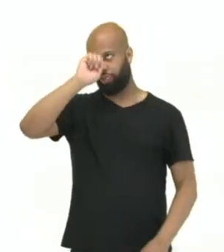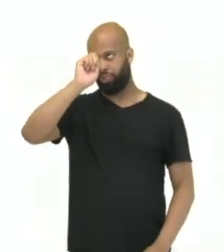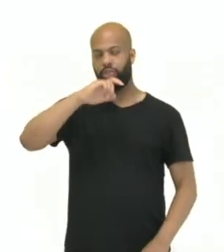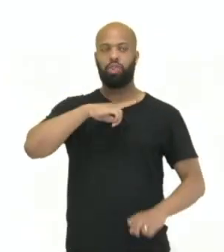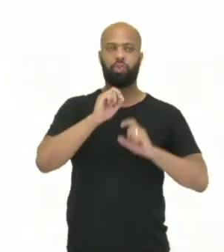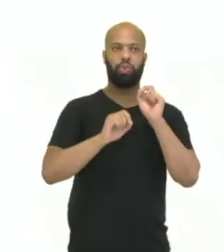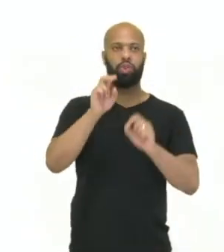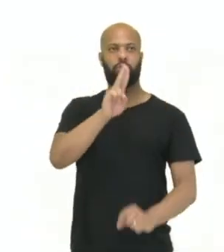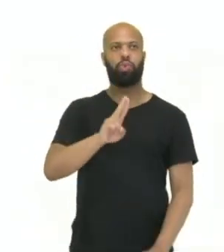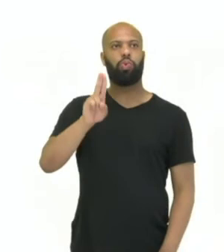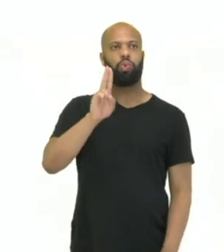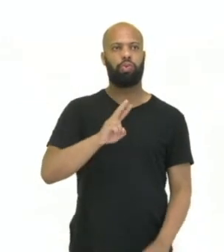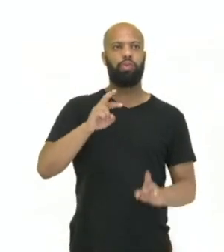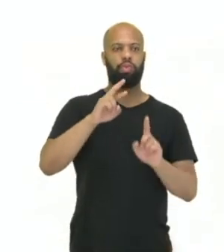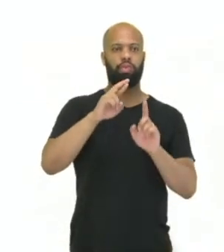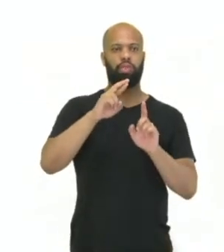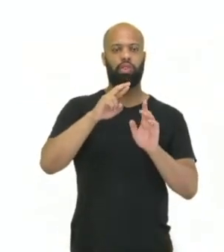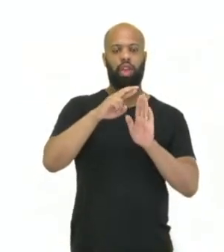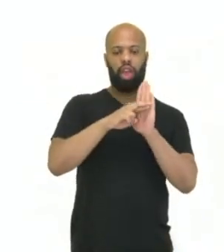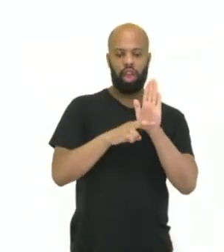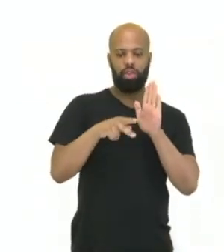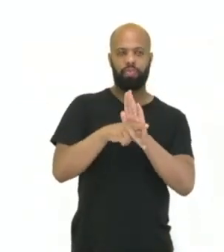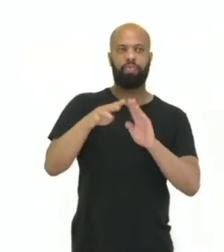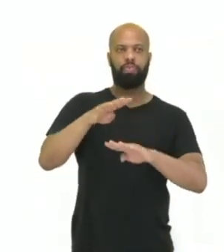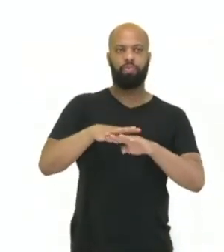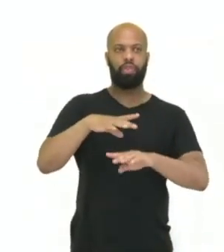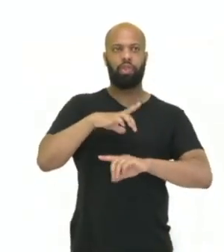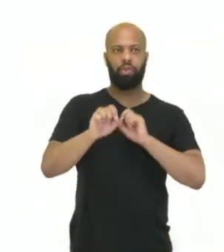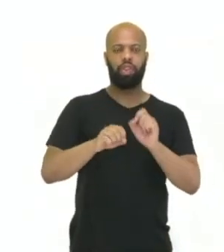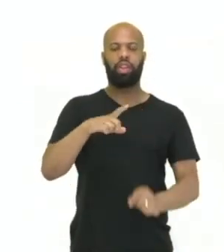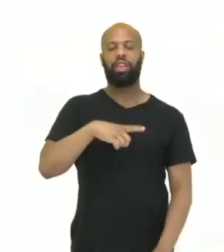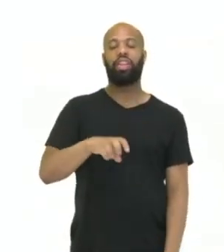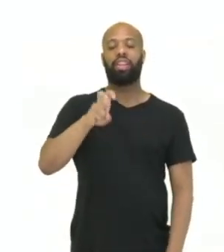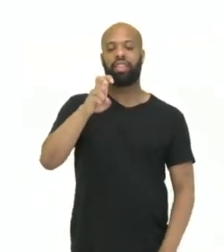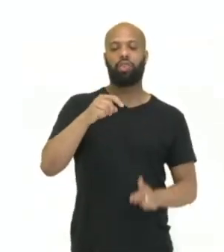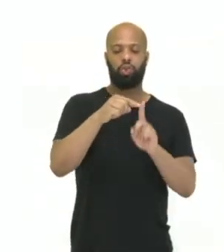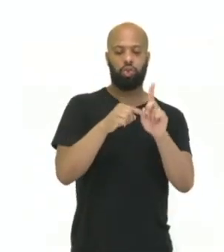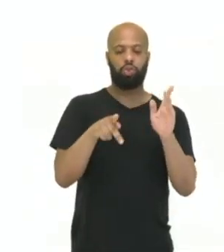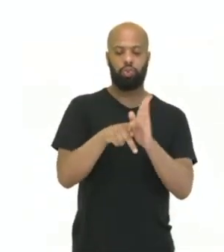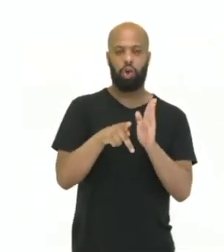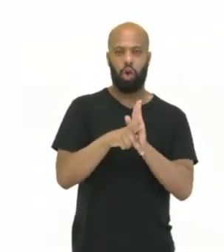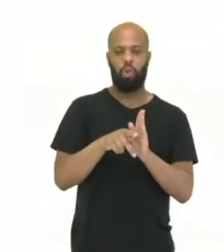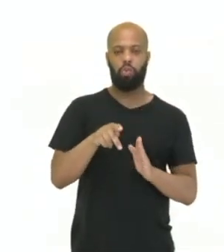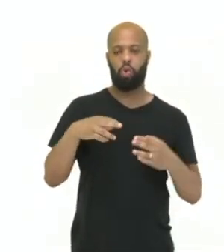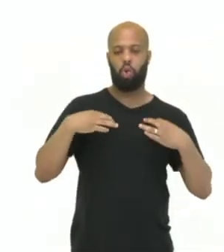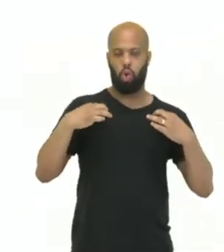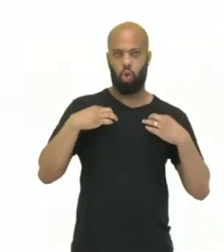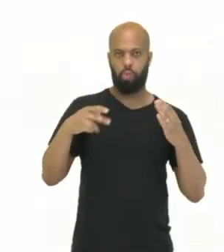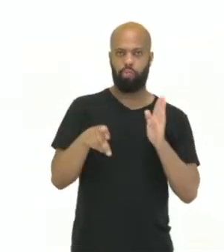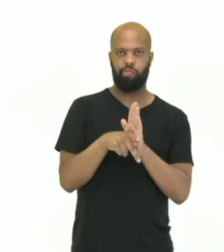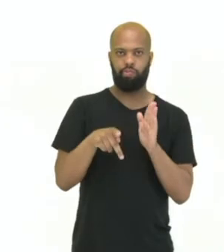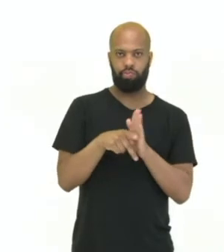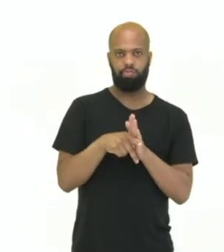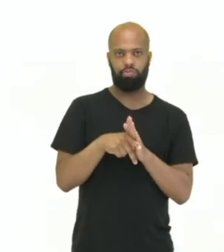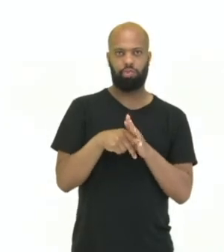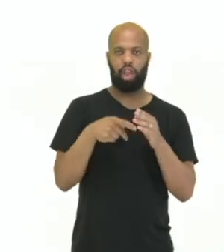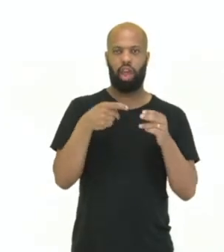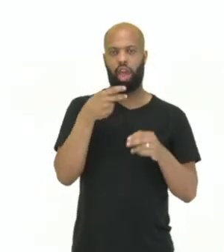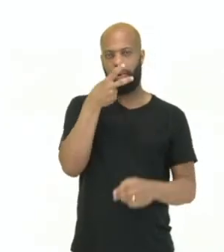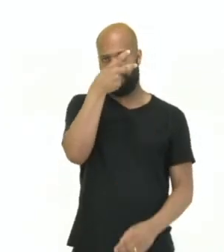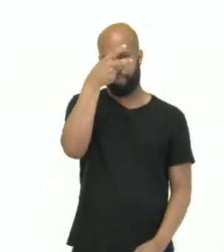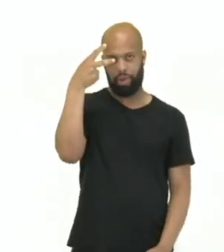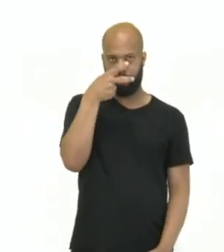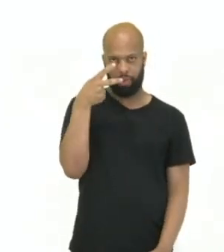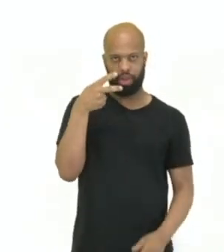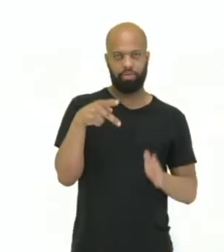multiplicativo, nós temos. Se ela tem tipo 5 tipos de maiô e 3 tipos de chapéu. Gente, ou eu crio aqui uma